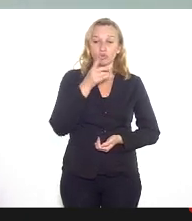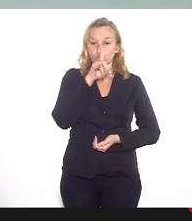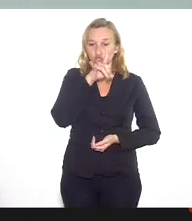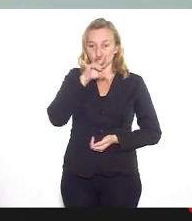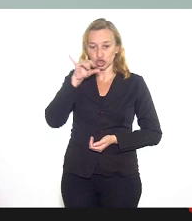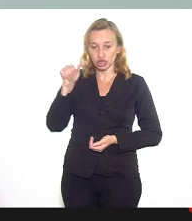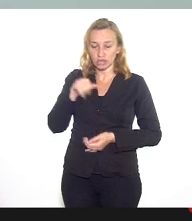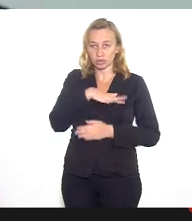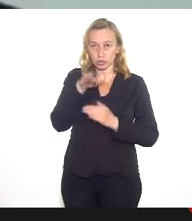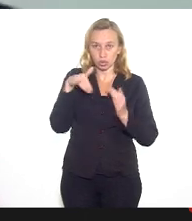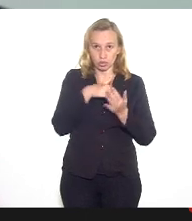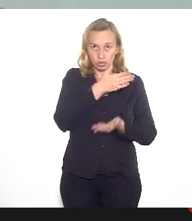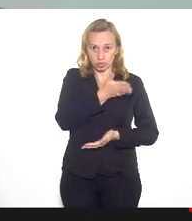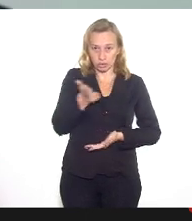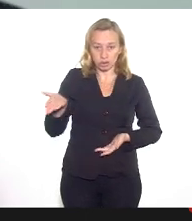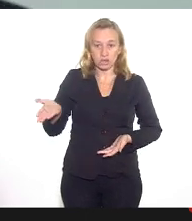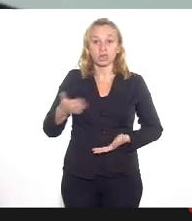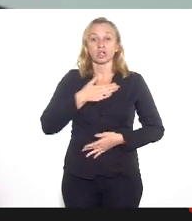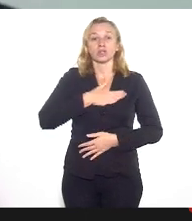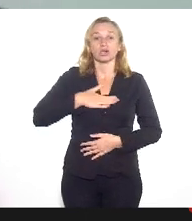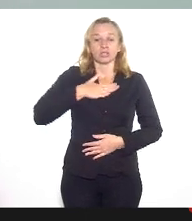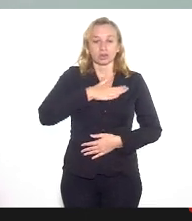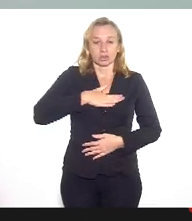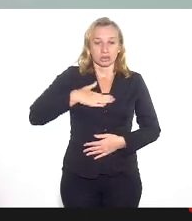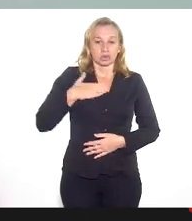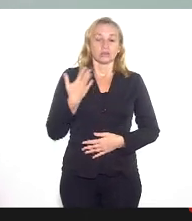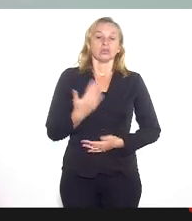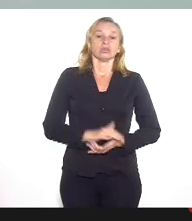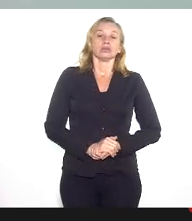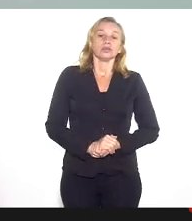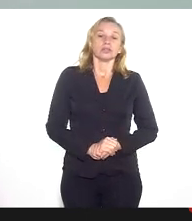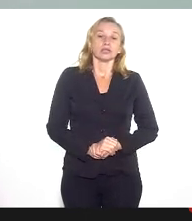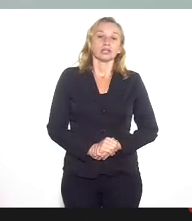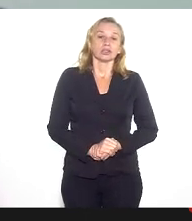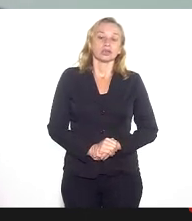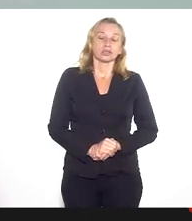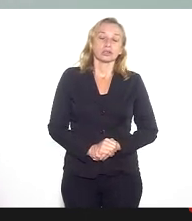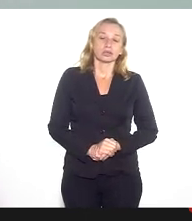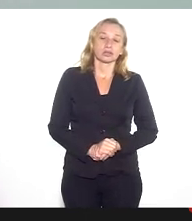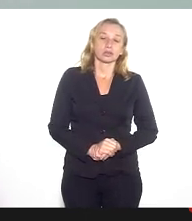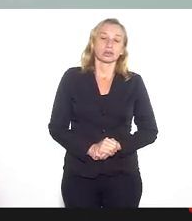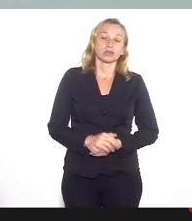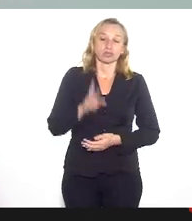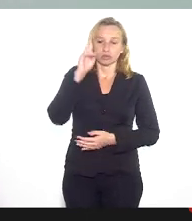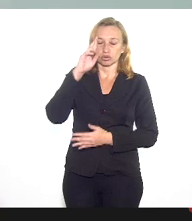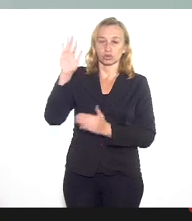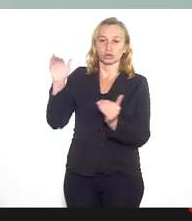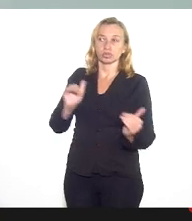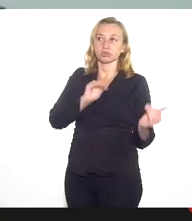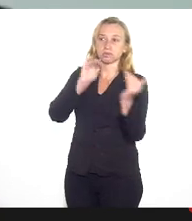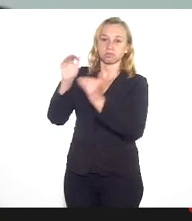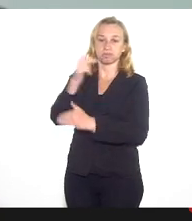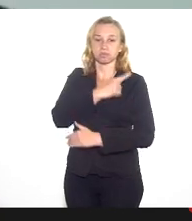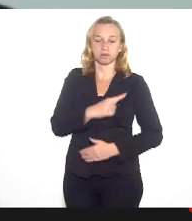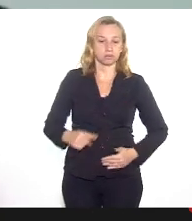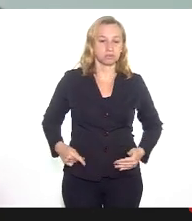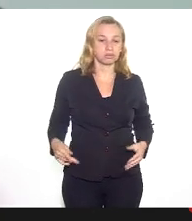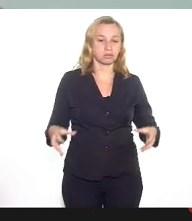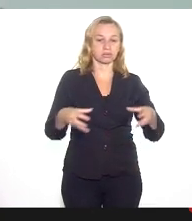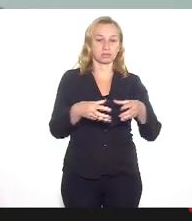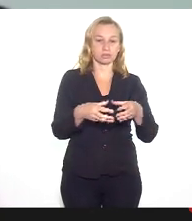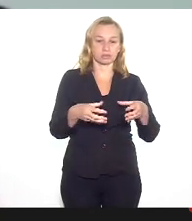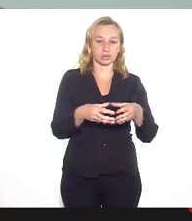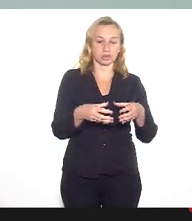a todos. Gostaria de saudar o excelentíssimo senhor presidente desta Comissão